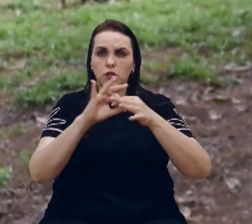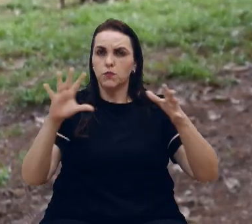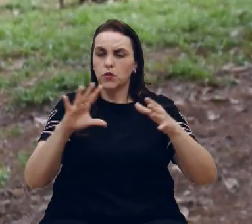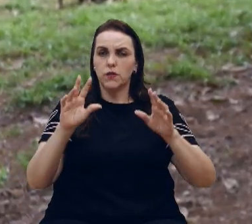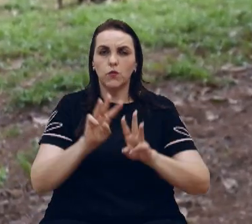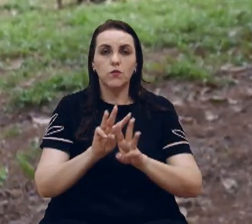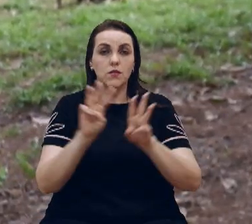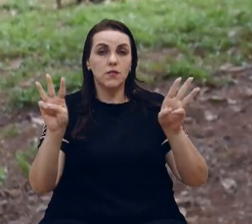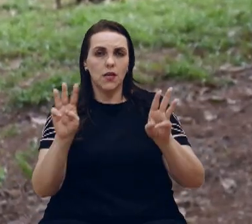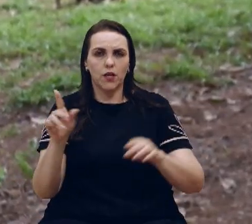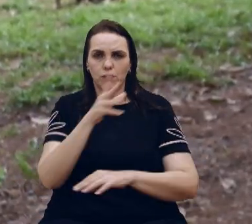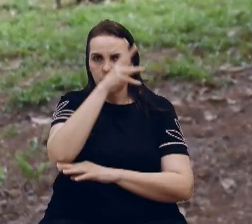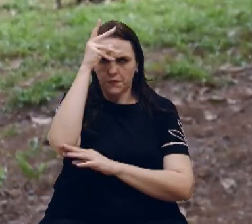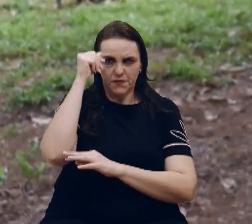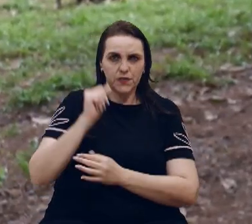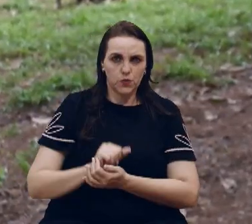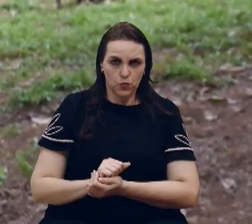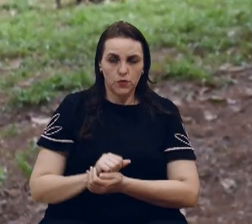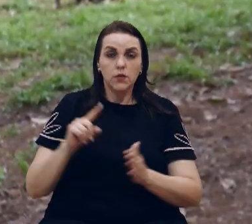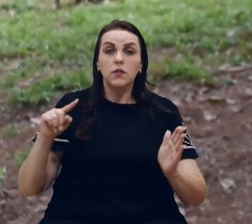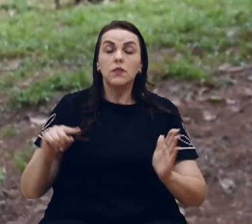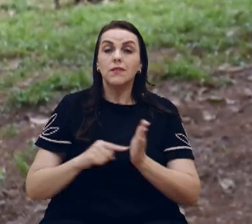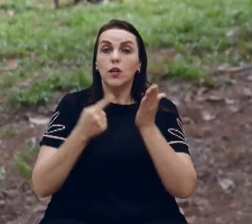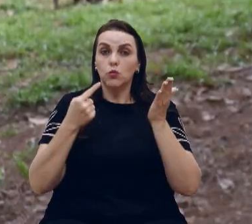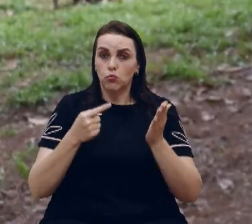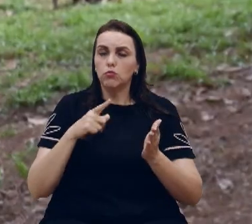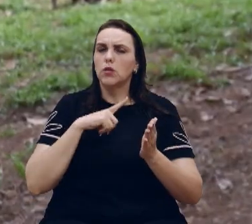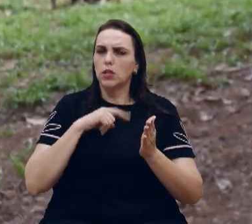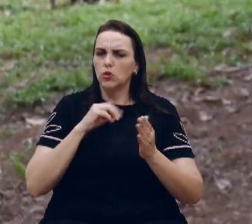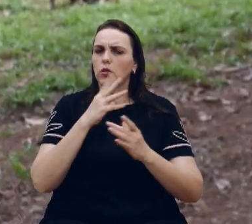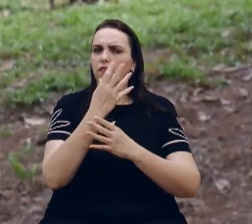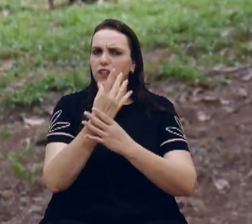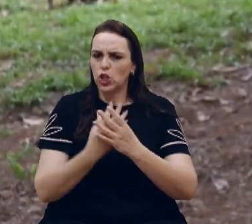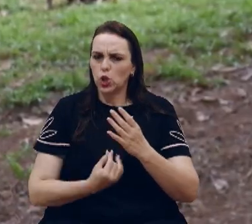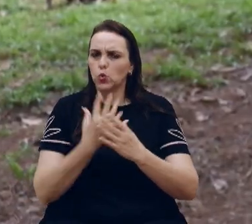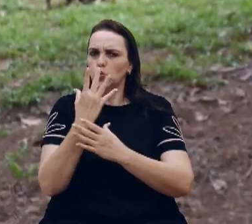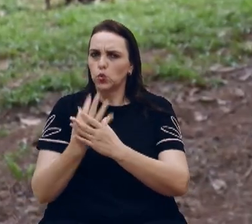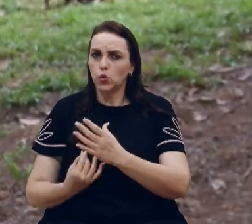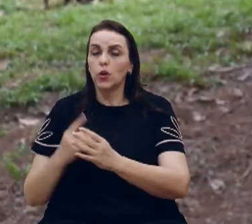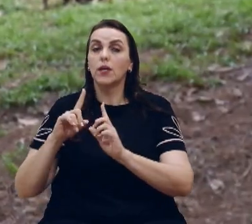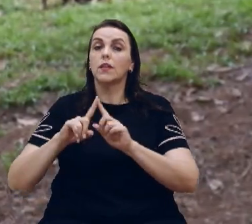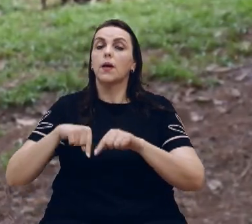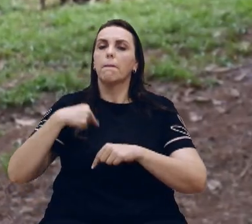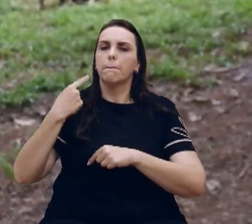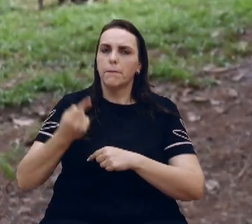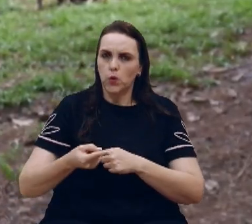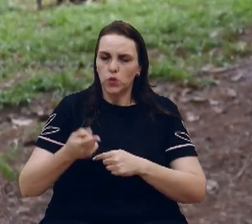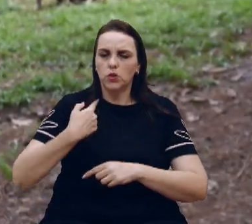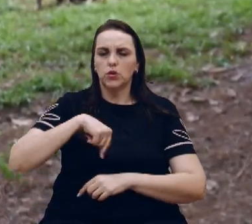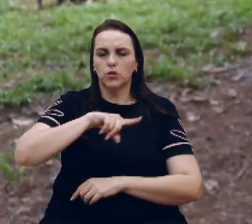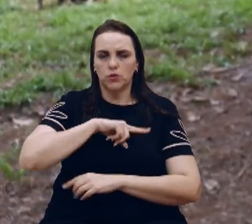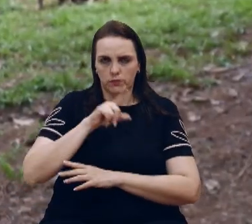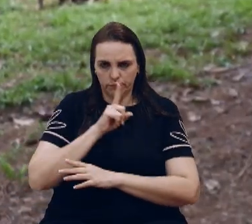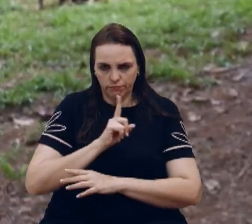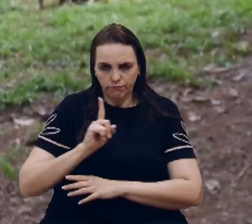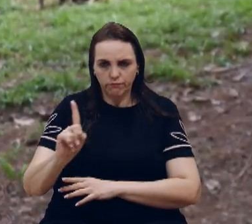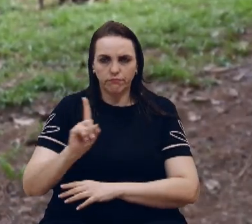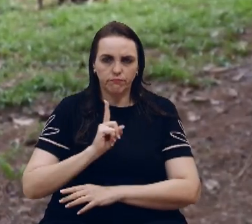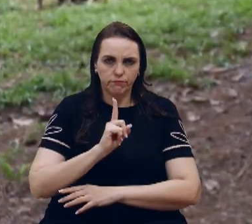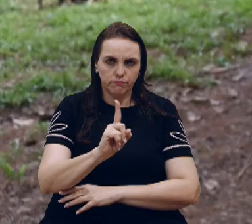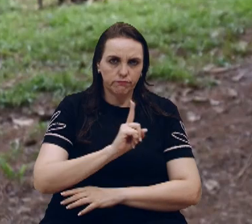da Prefeitura. Essas denúncias elas são todas filtradas e depois a gente vai nos